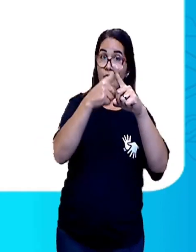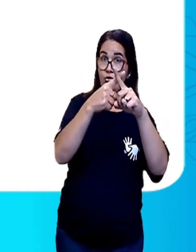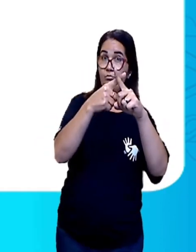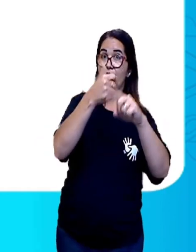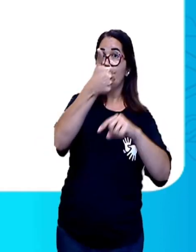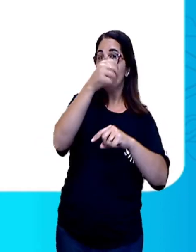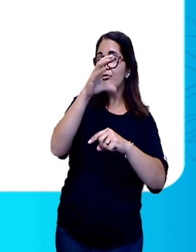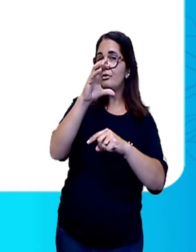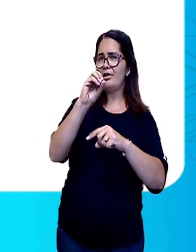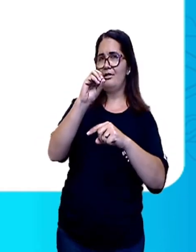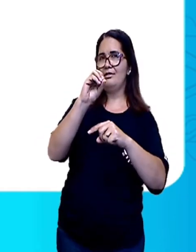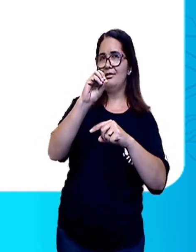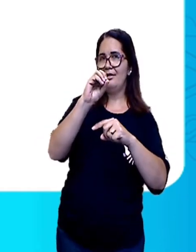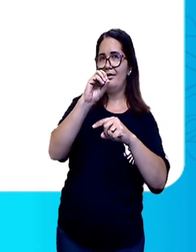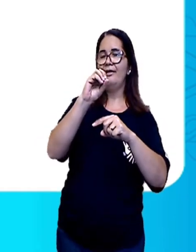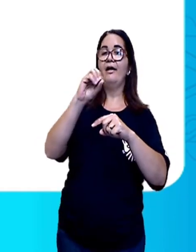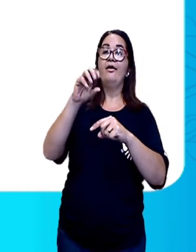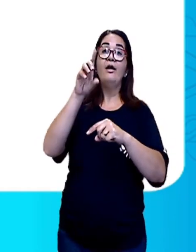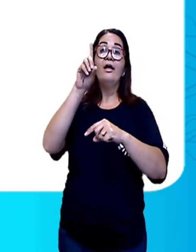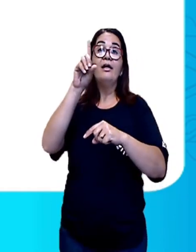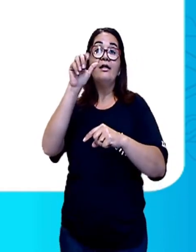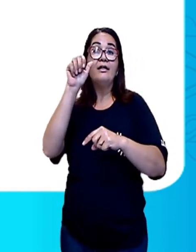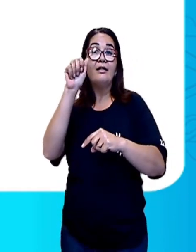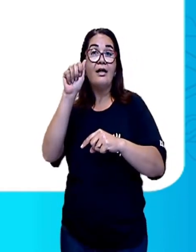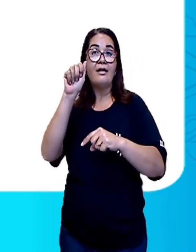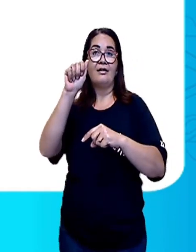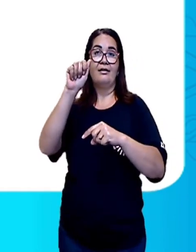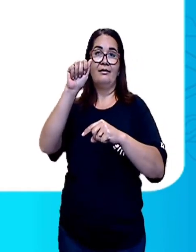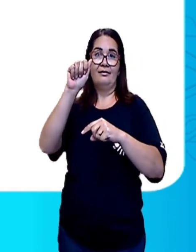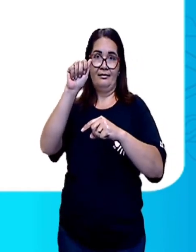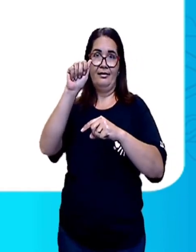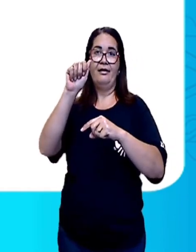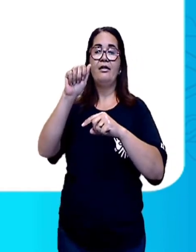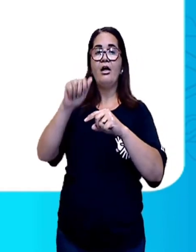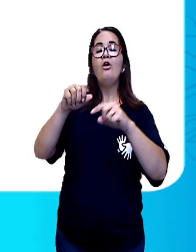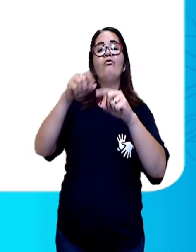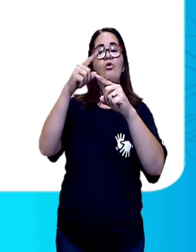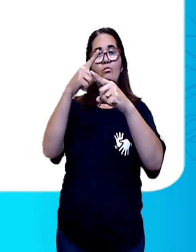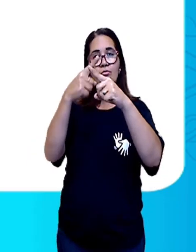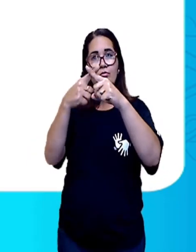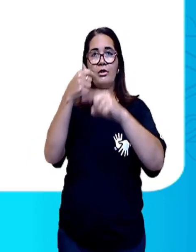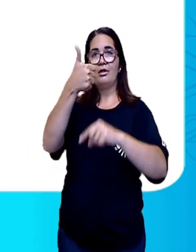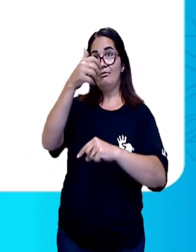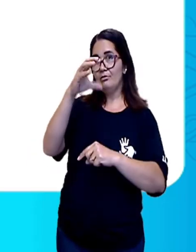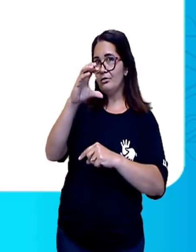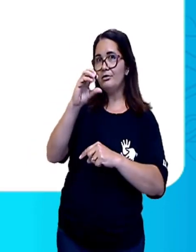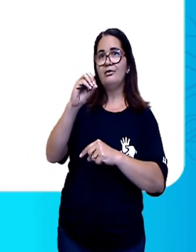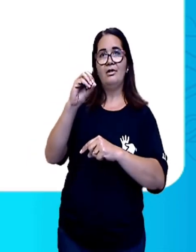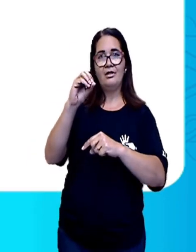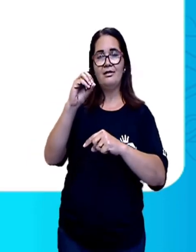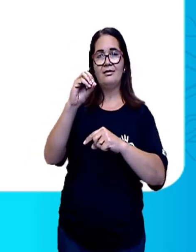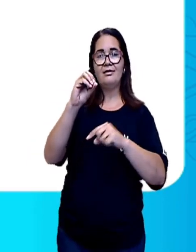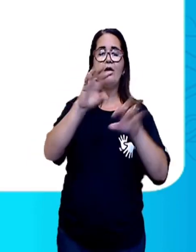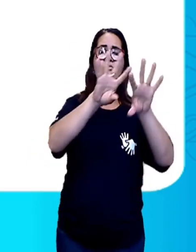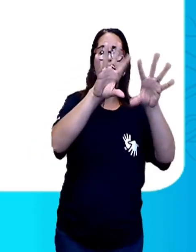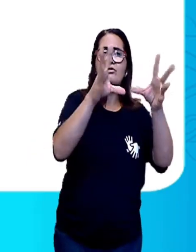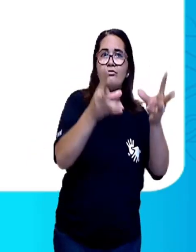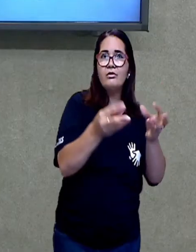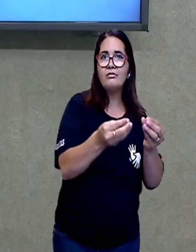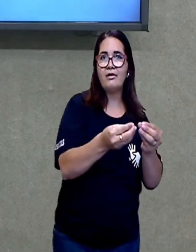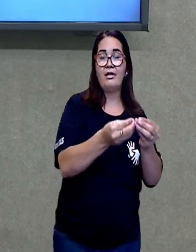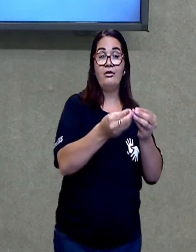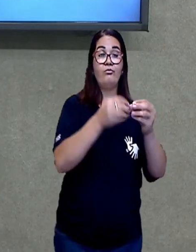vou multiplicar por 10. Fazendo a conversão de quilolitro para litro, eu vou multiplicar por